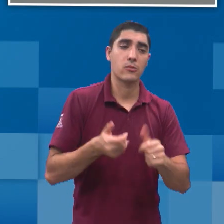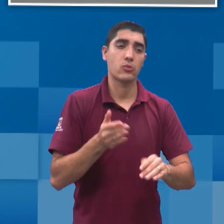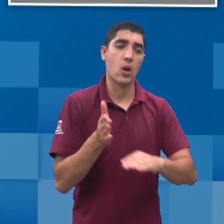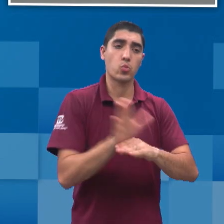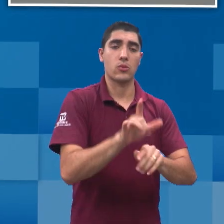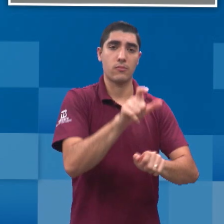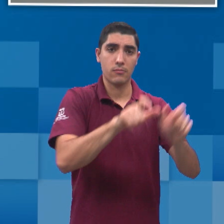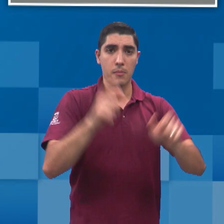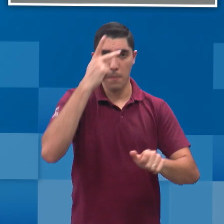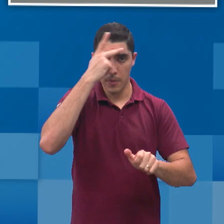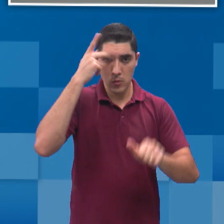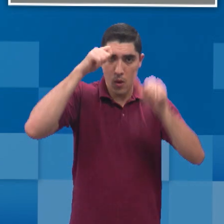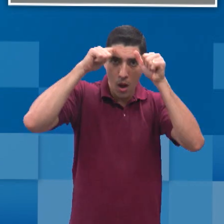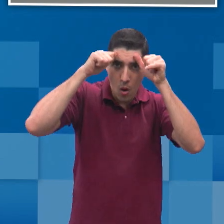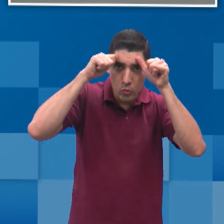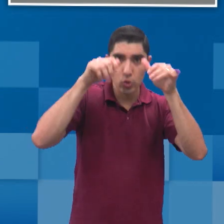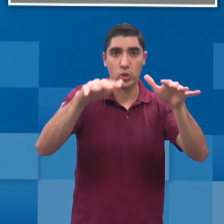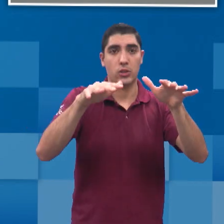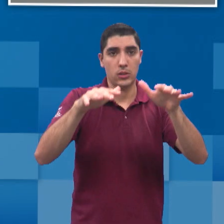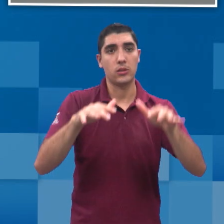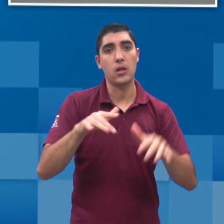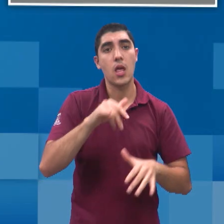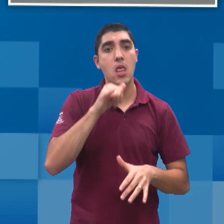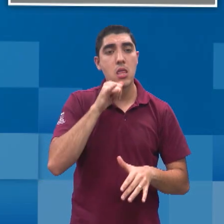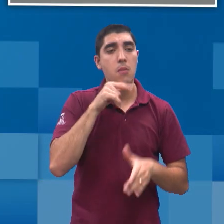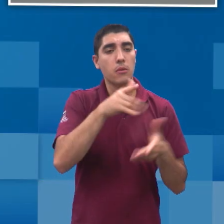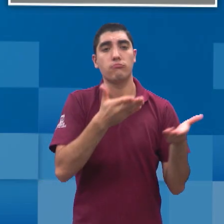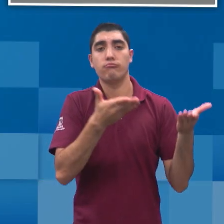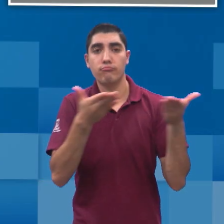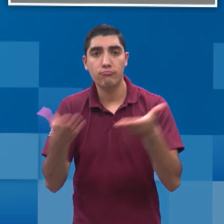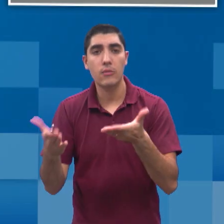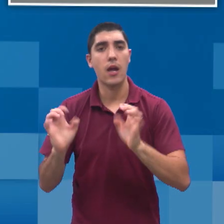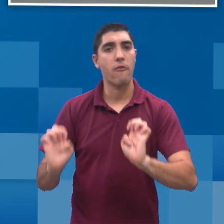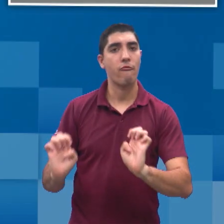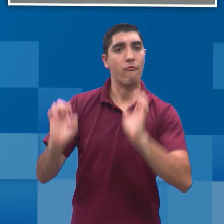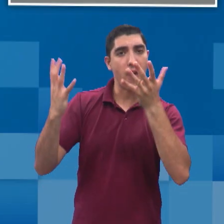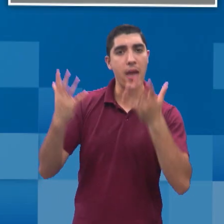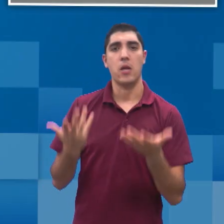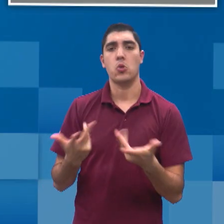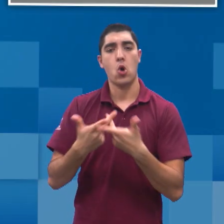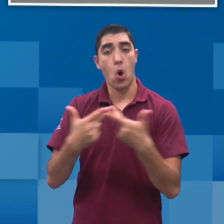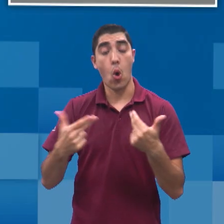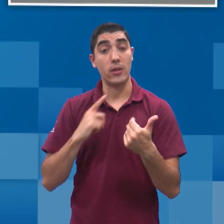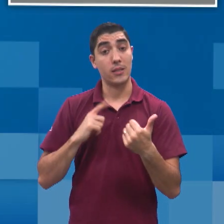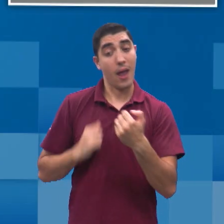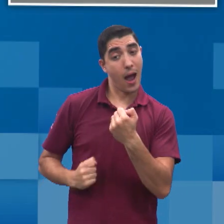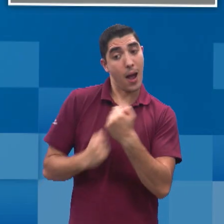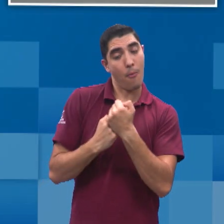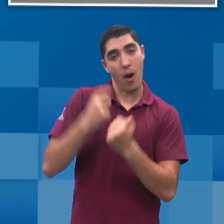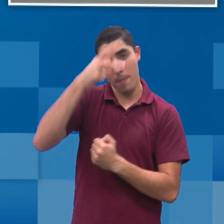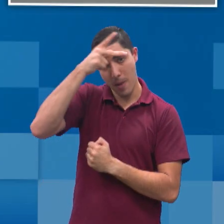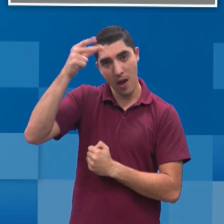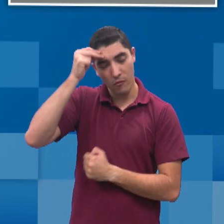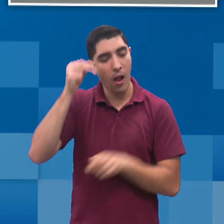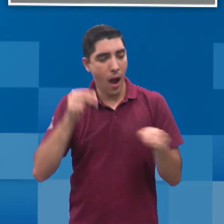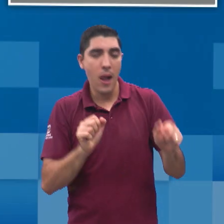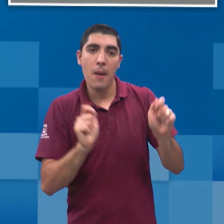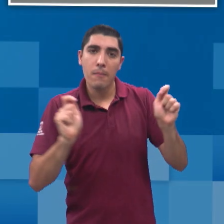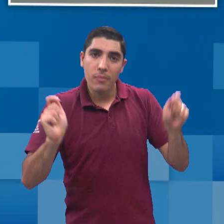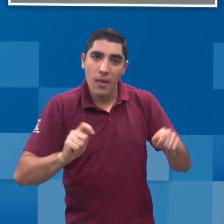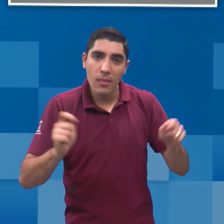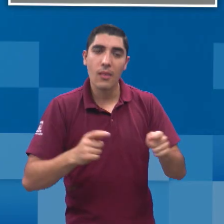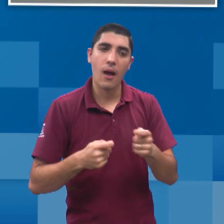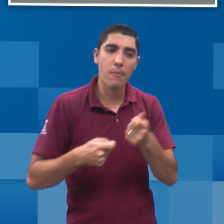transtorno do espectro autista em eventos promovidos ou apoiados pelo município de São José dos Campos.